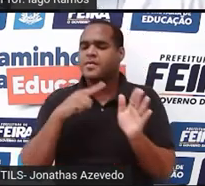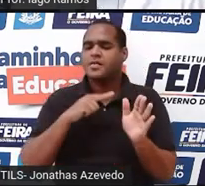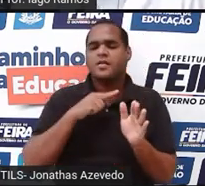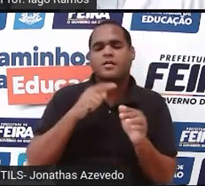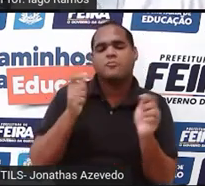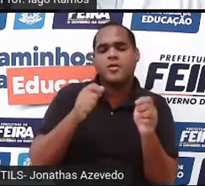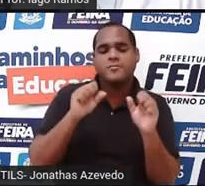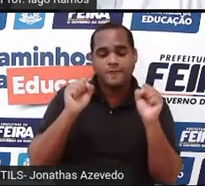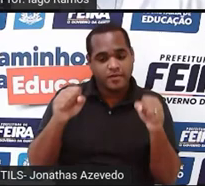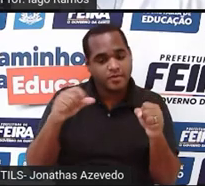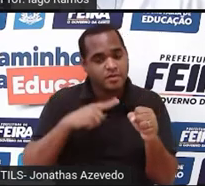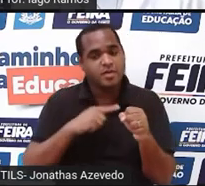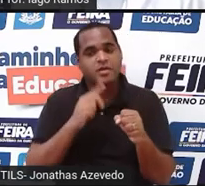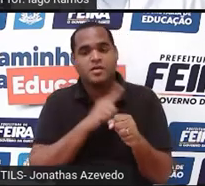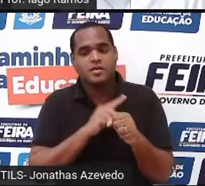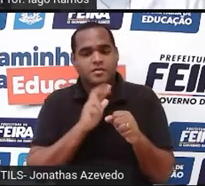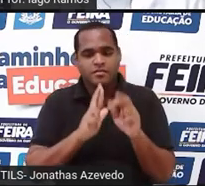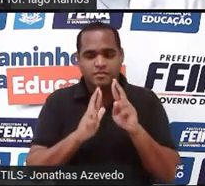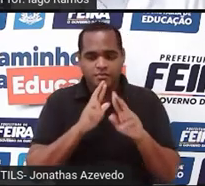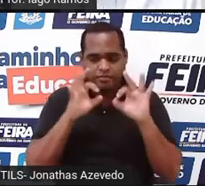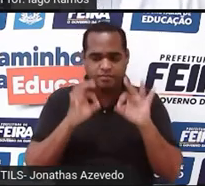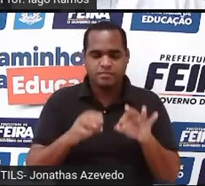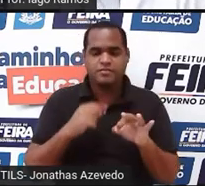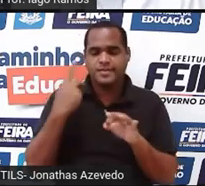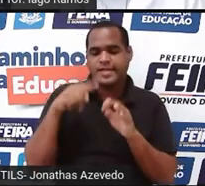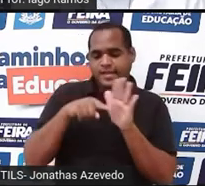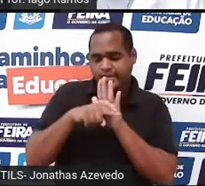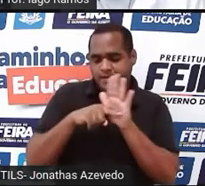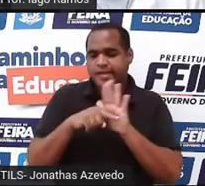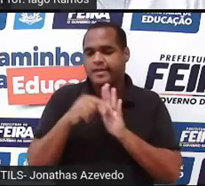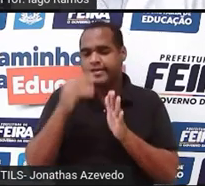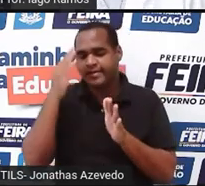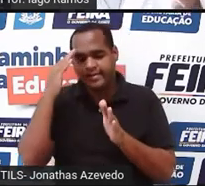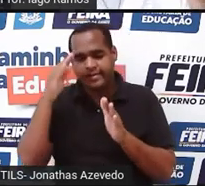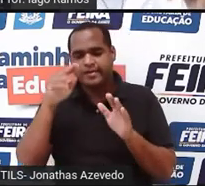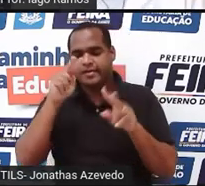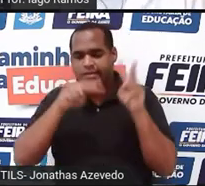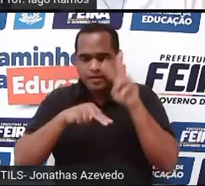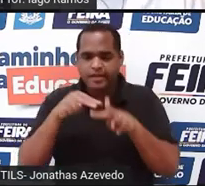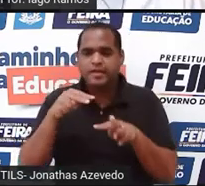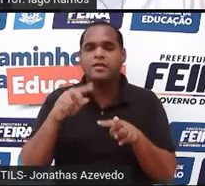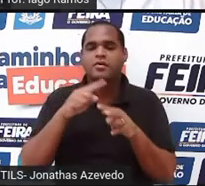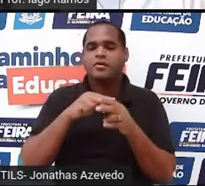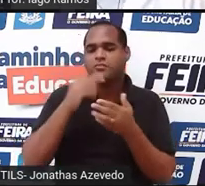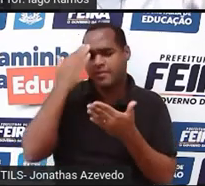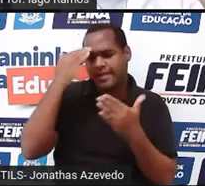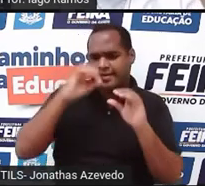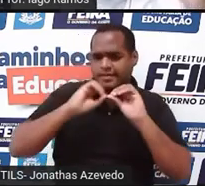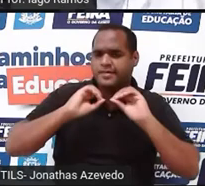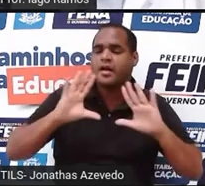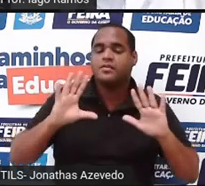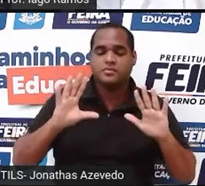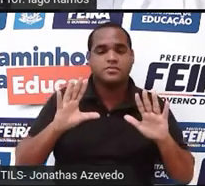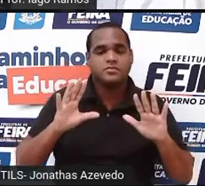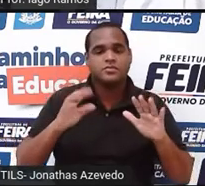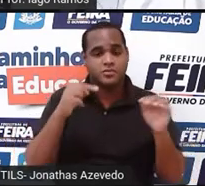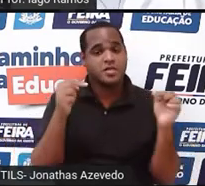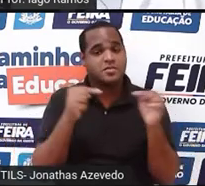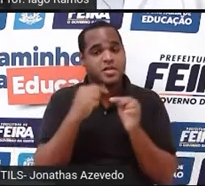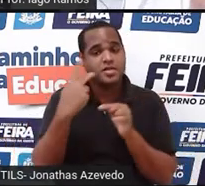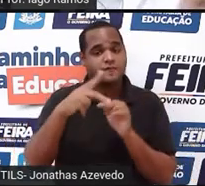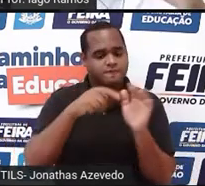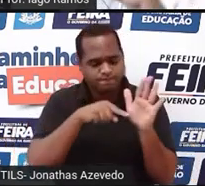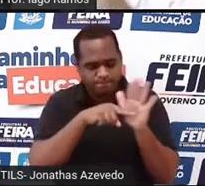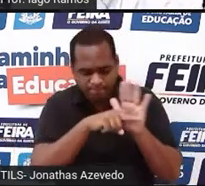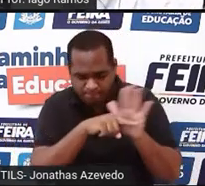tentar encontrar respostas analisar ler e interpretar tudo isso né tá dentro da investigação